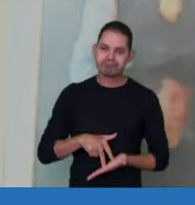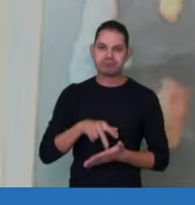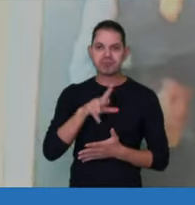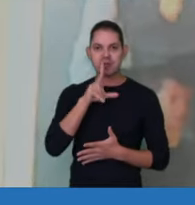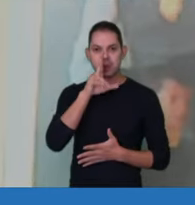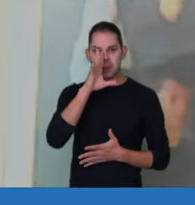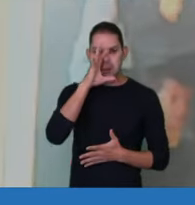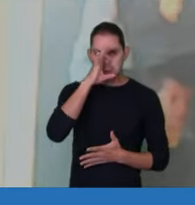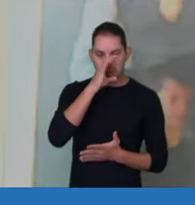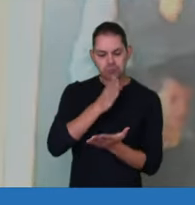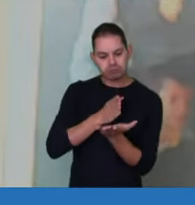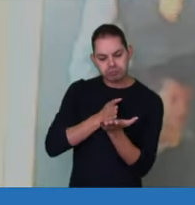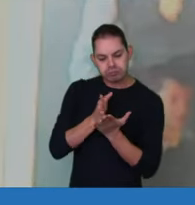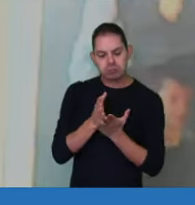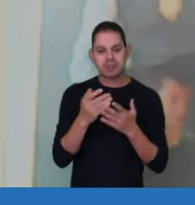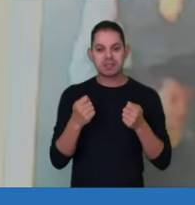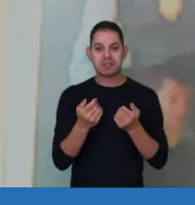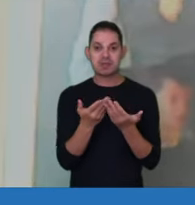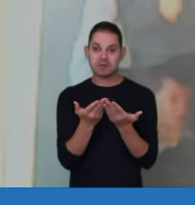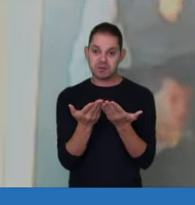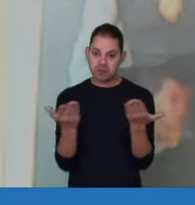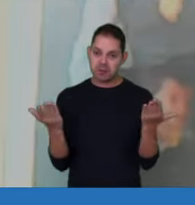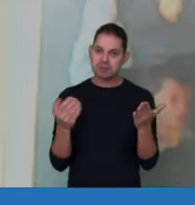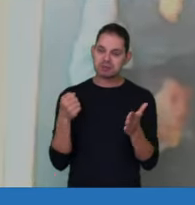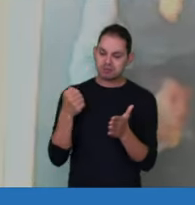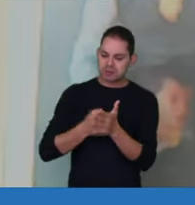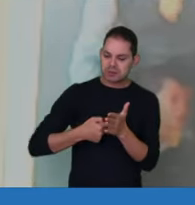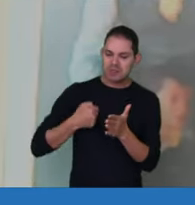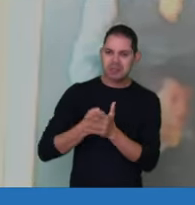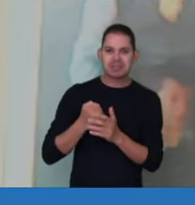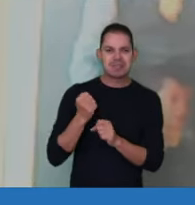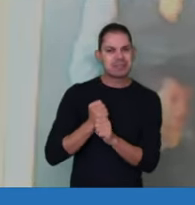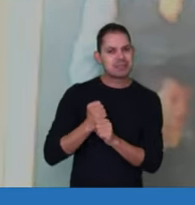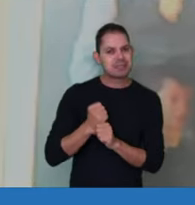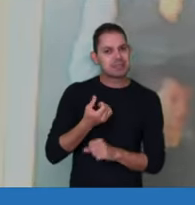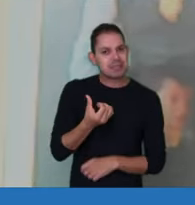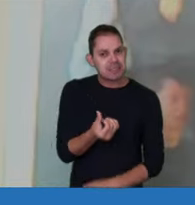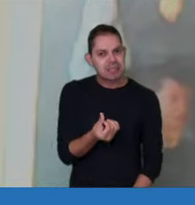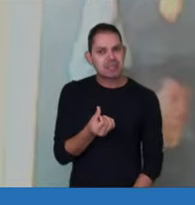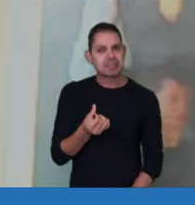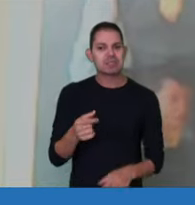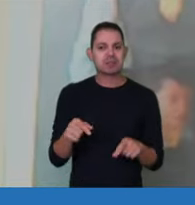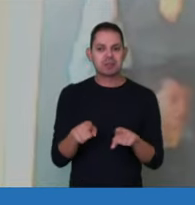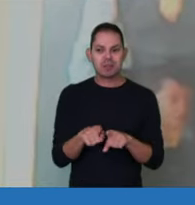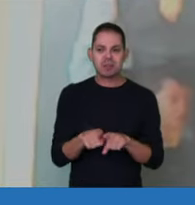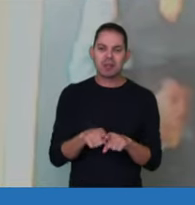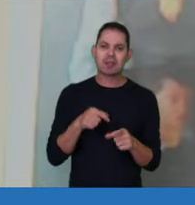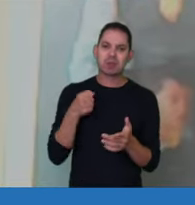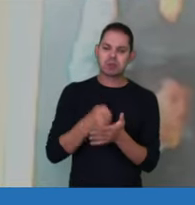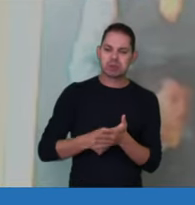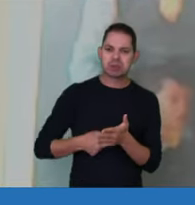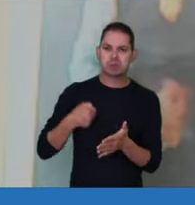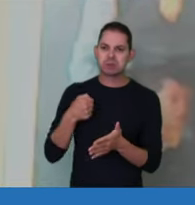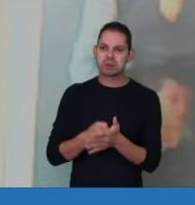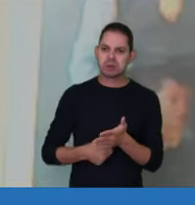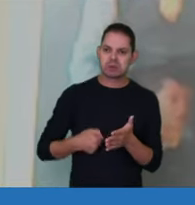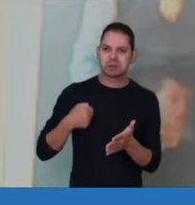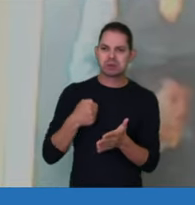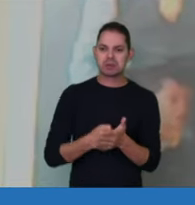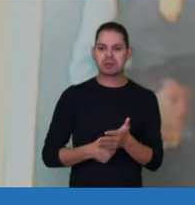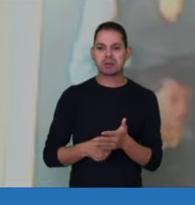todos vocês aí estão também nessa caminhada, 6 anos, também nessa luta,